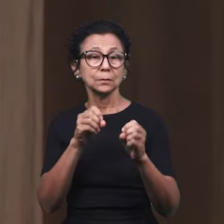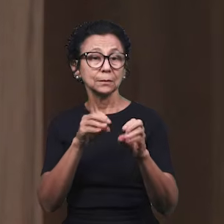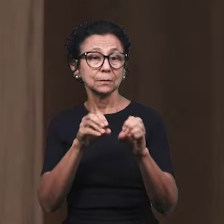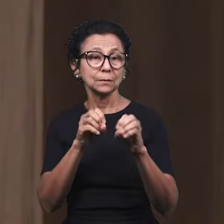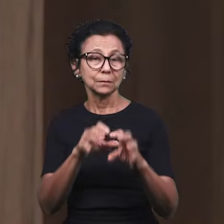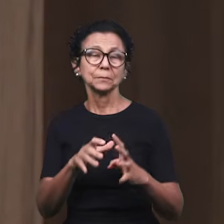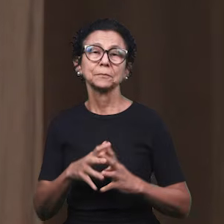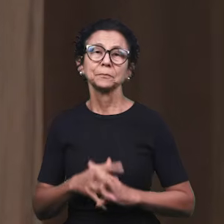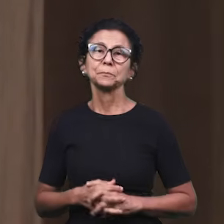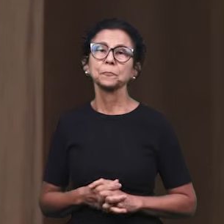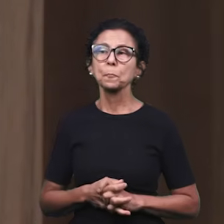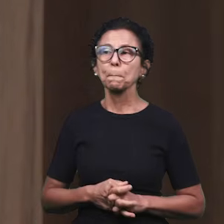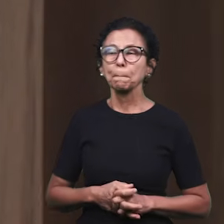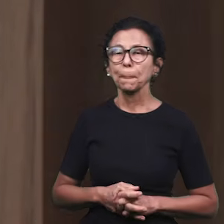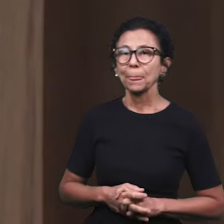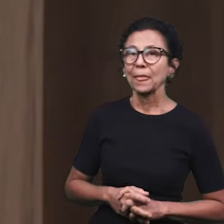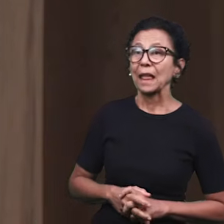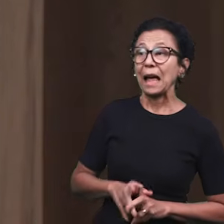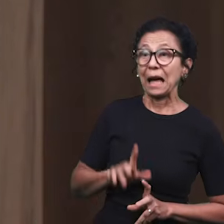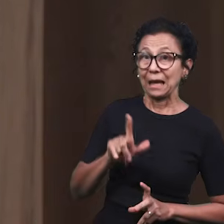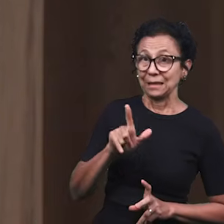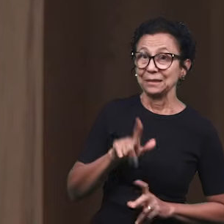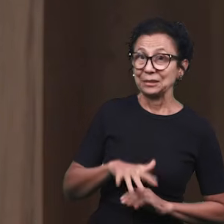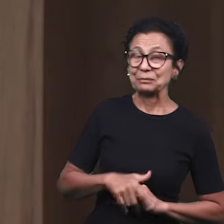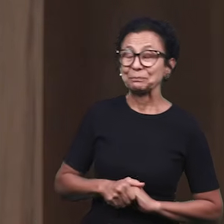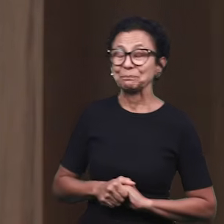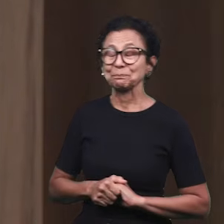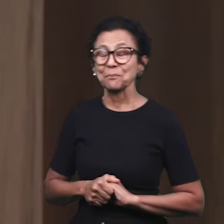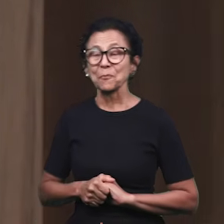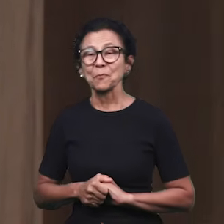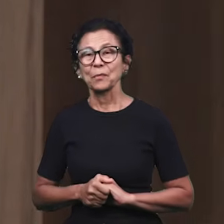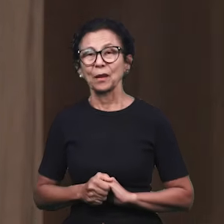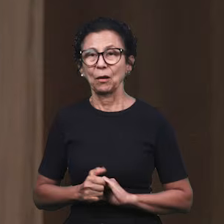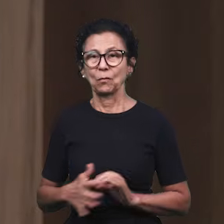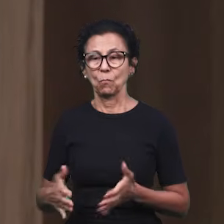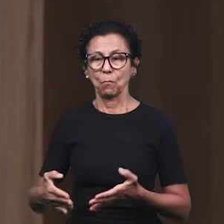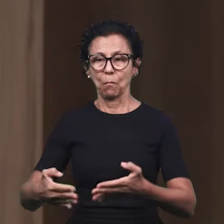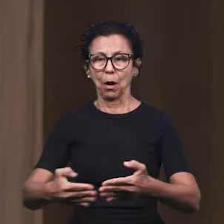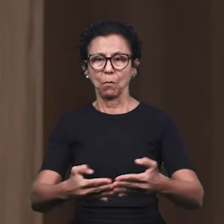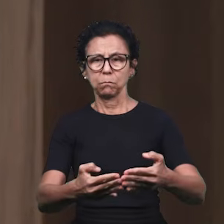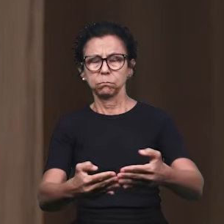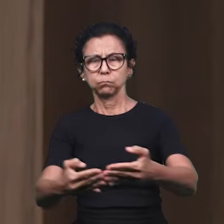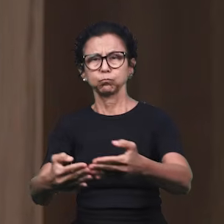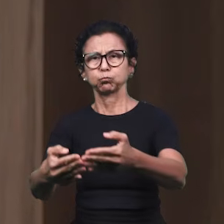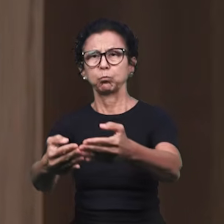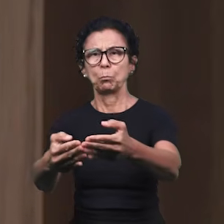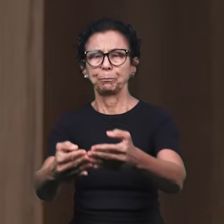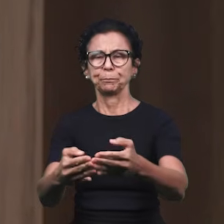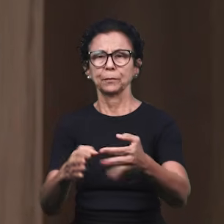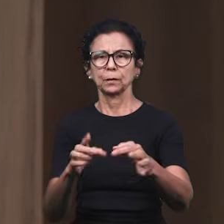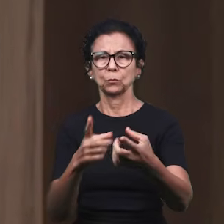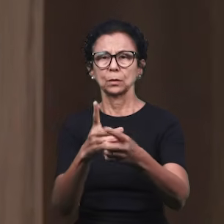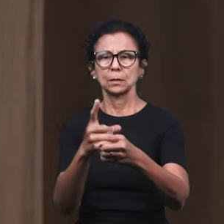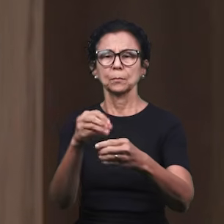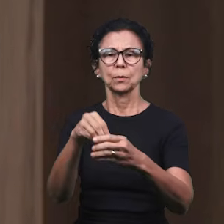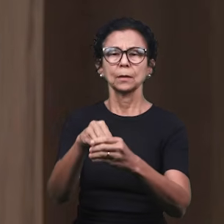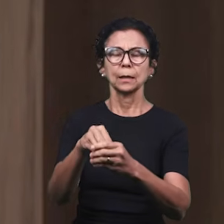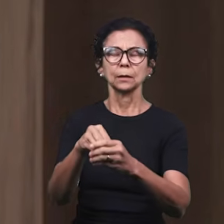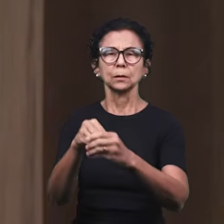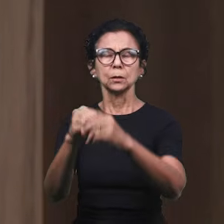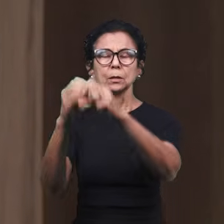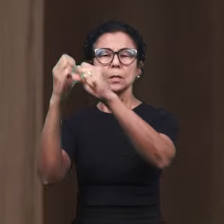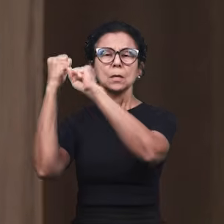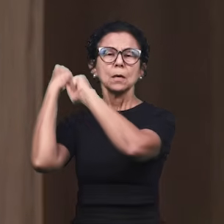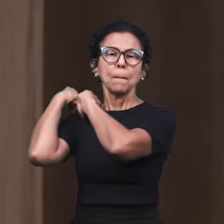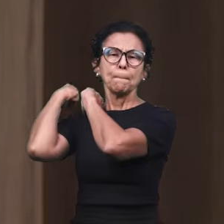eles lançaram ali a rede, não é? Eles viram que algo muito